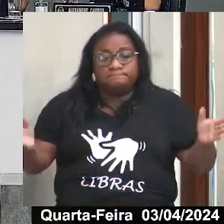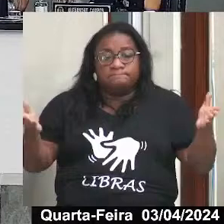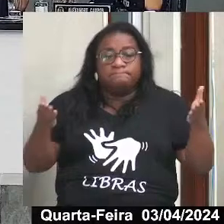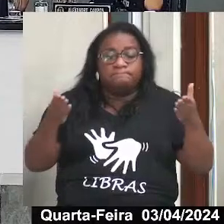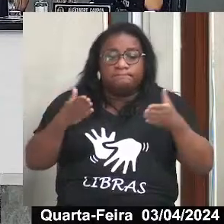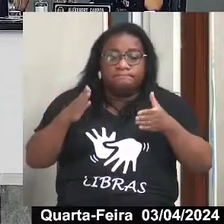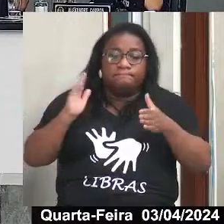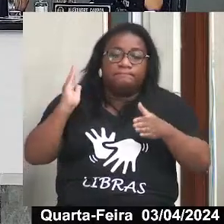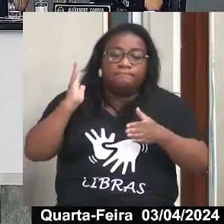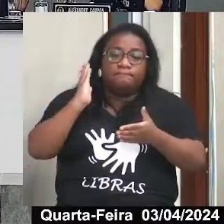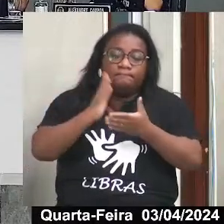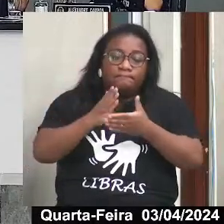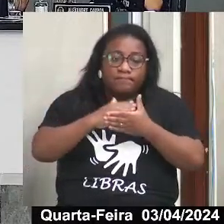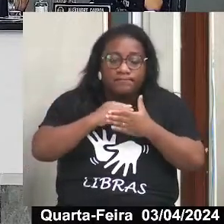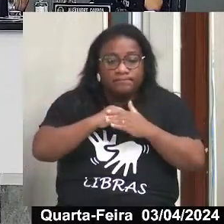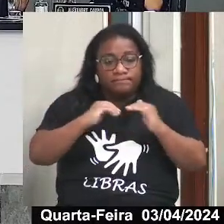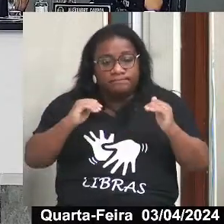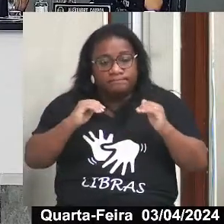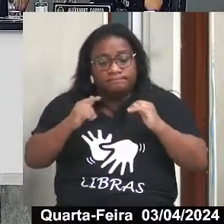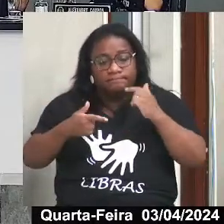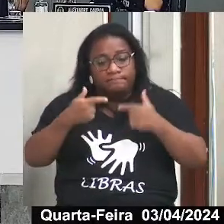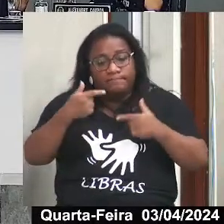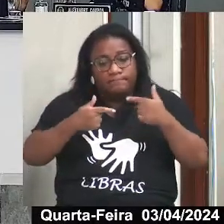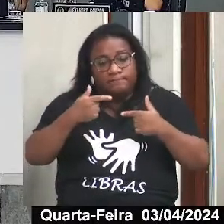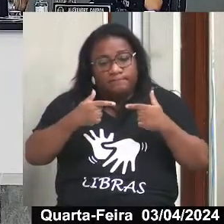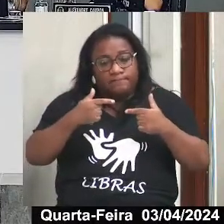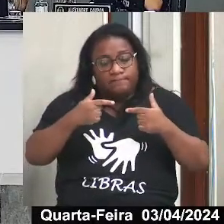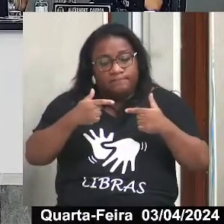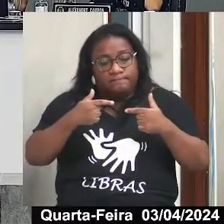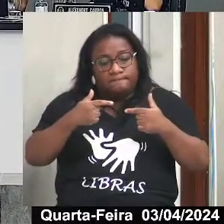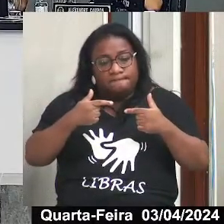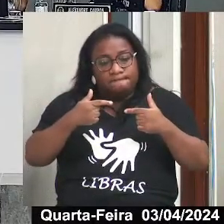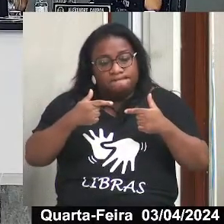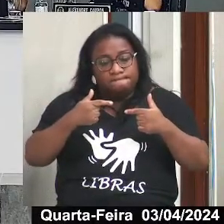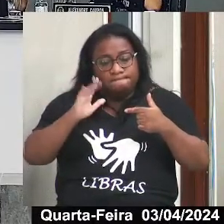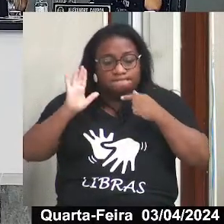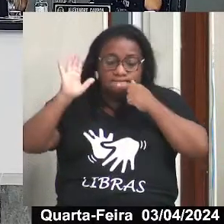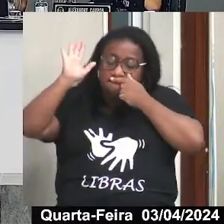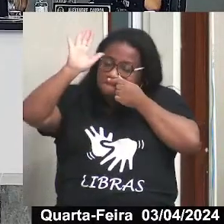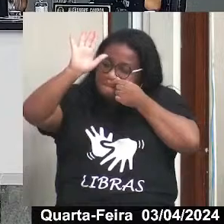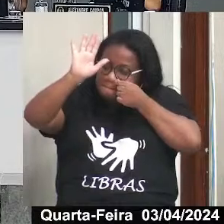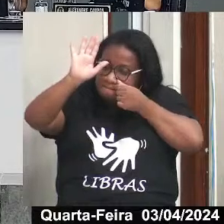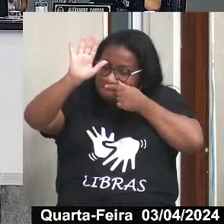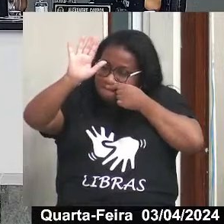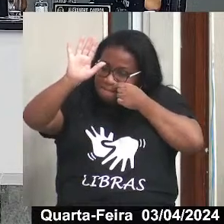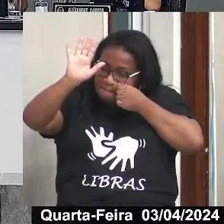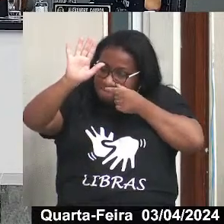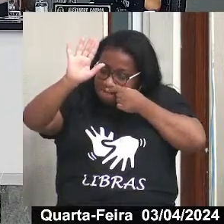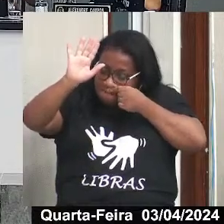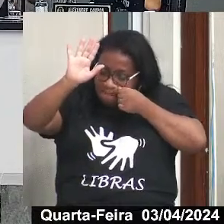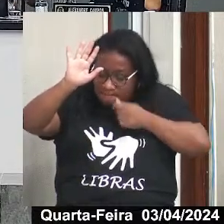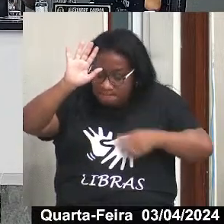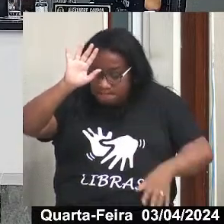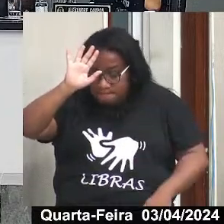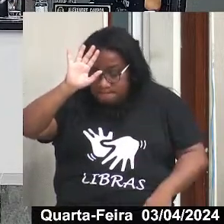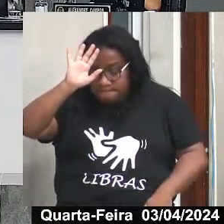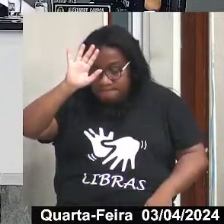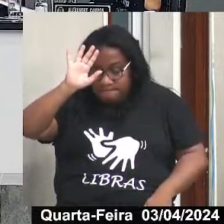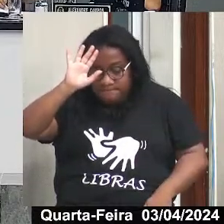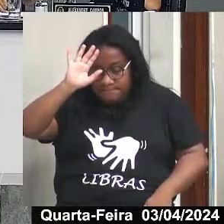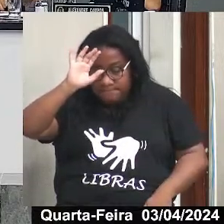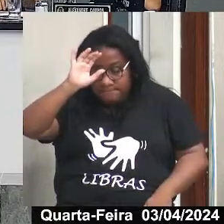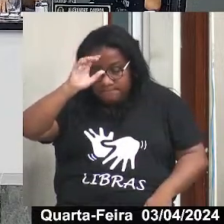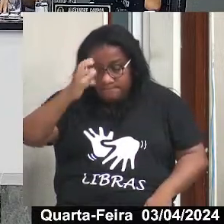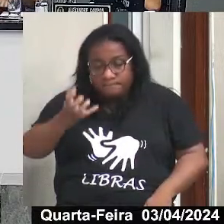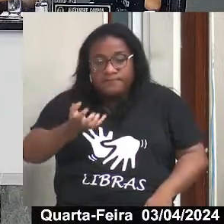A moção 9 de 2024, de autoria do vereador Dedé, está em discussão. Pela ordem, senhor presidente. Com a palavra, vereador